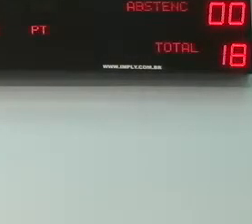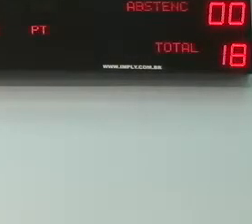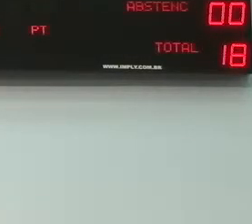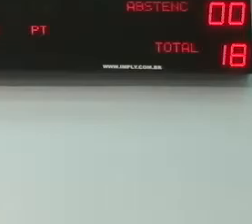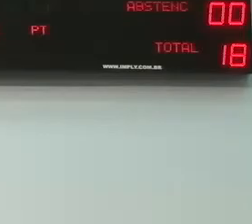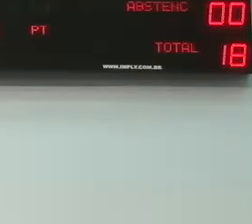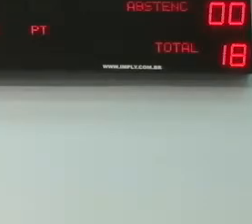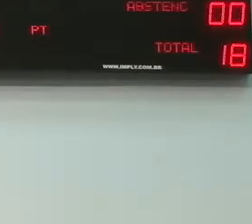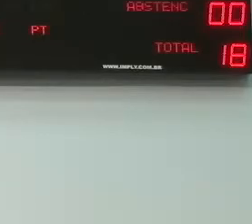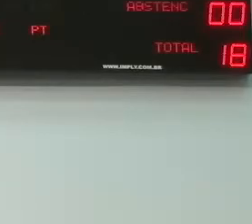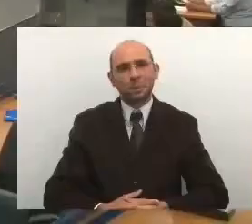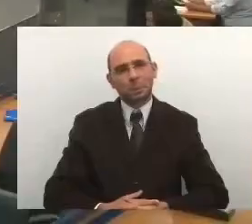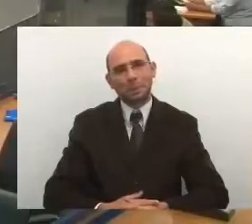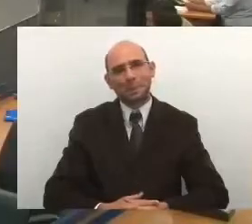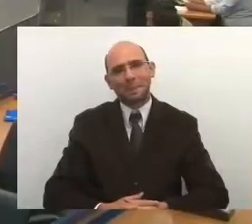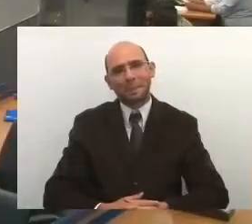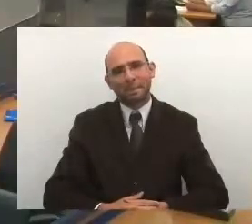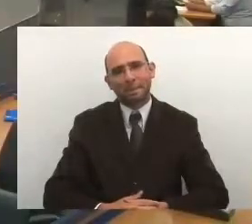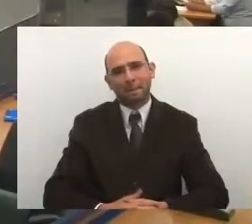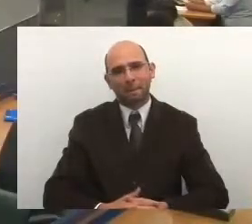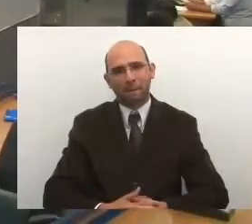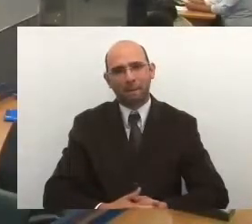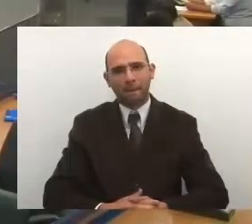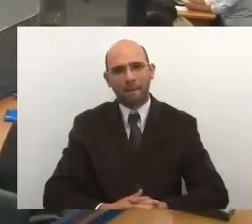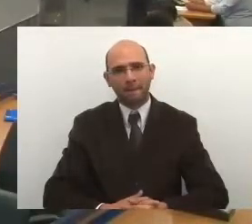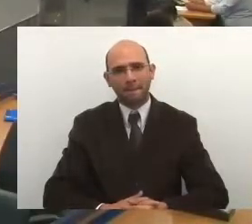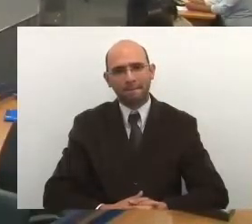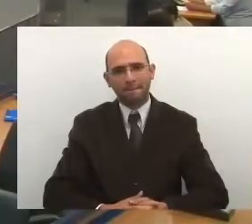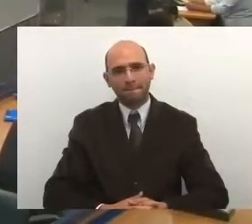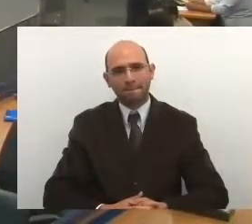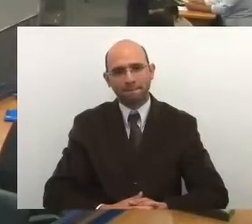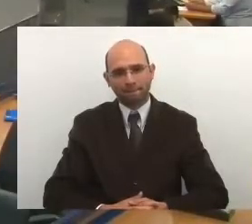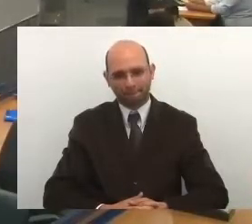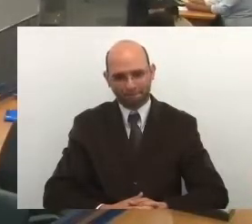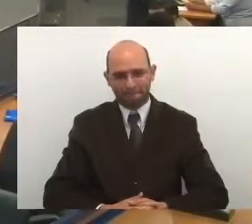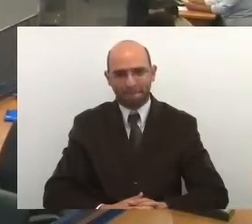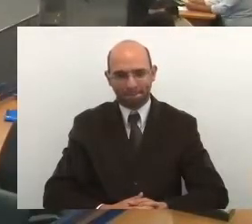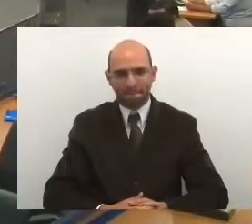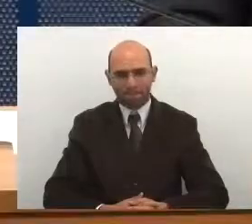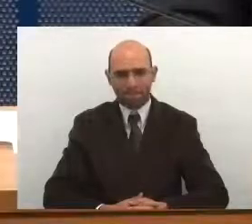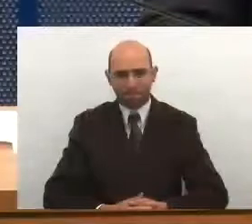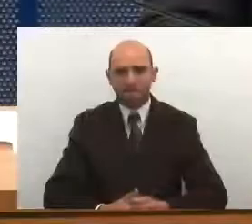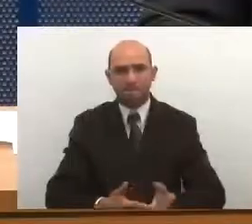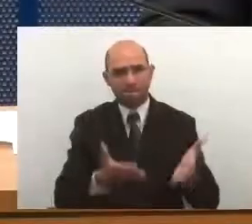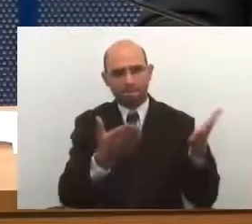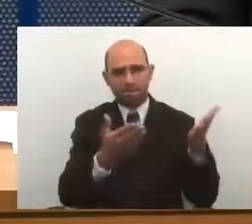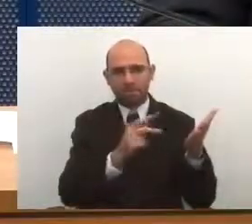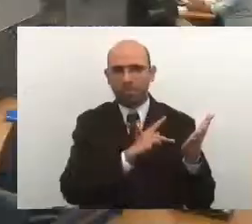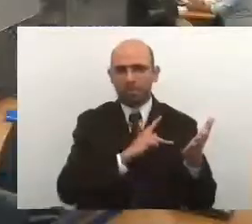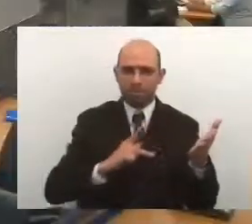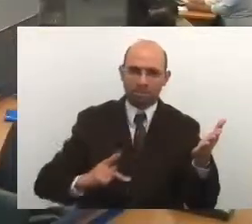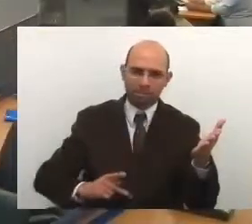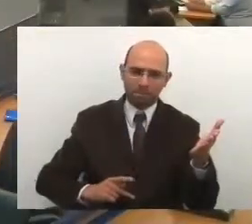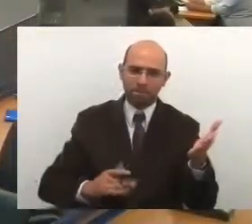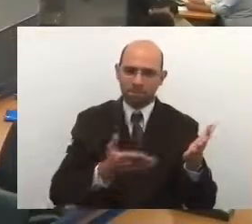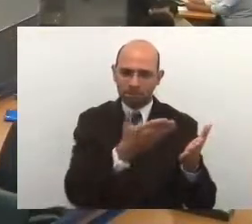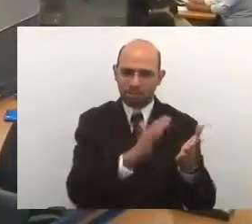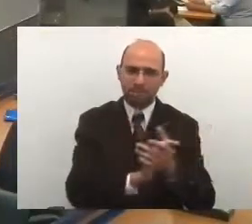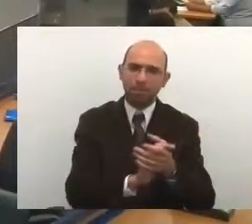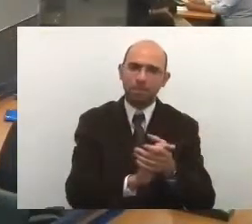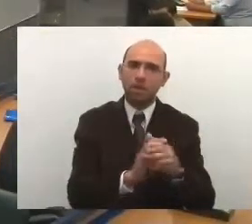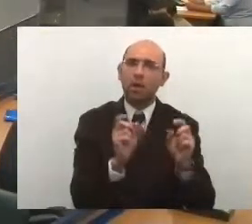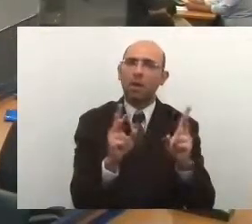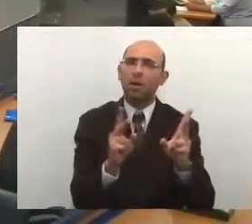vereador Ramos da Padaria, do PP, e obrigatoriedade de instalação de câmeras de monitoramento em UTIs de hospitais públicos da cidade,